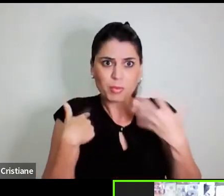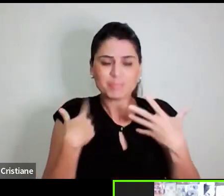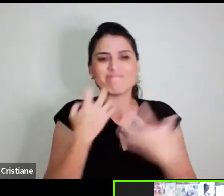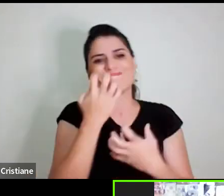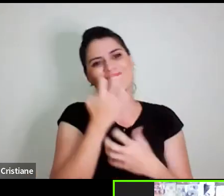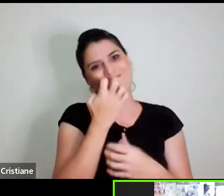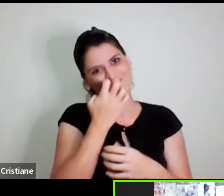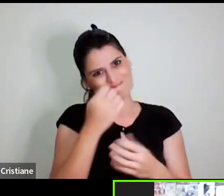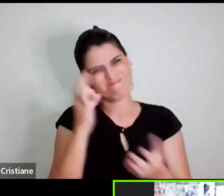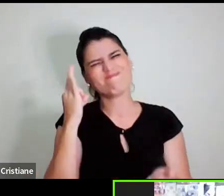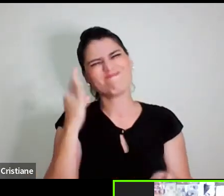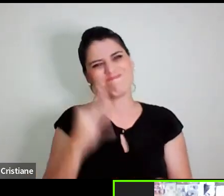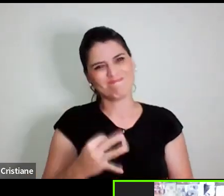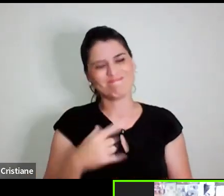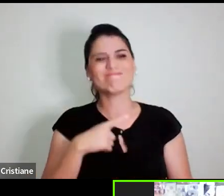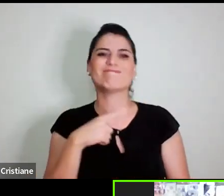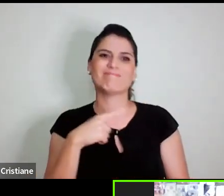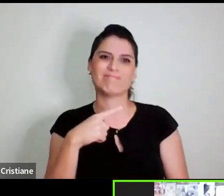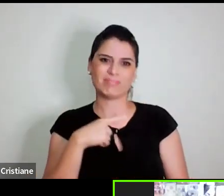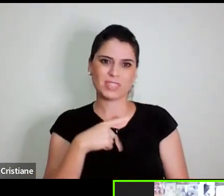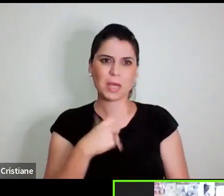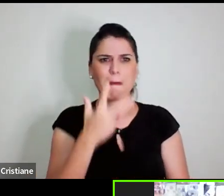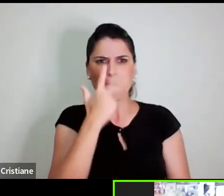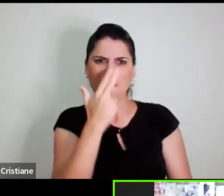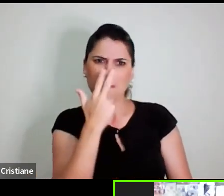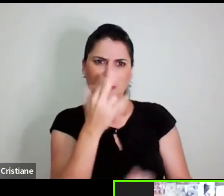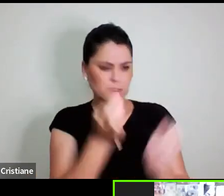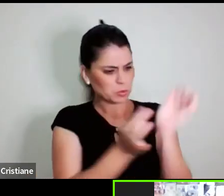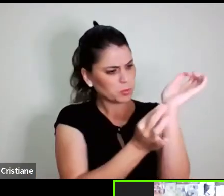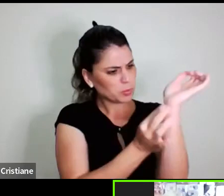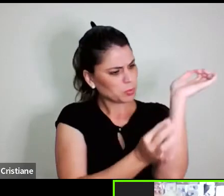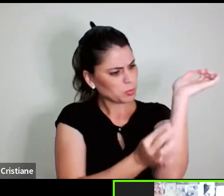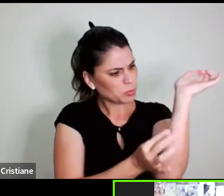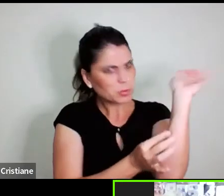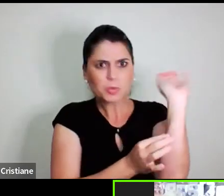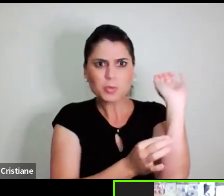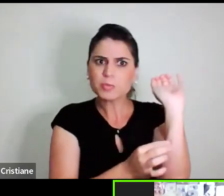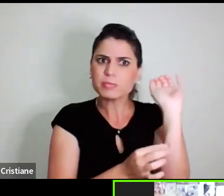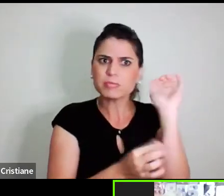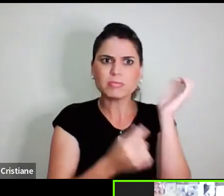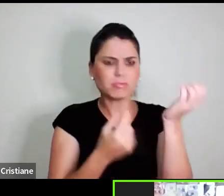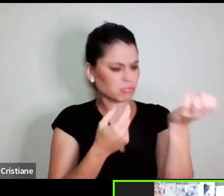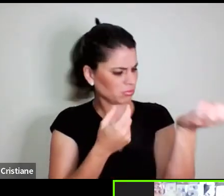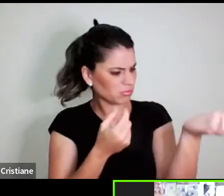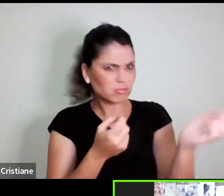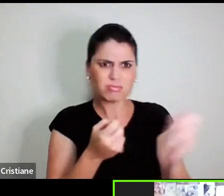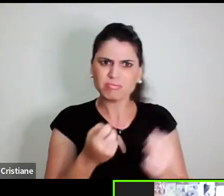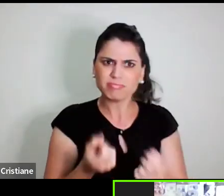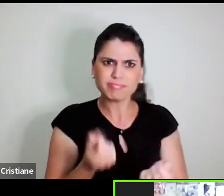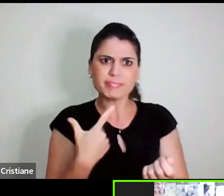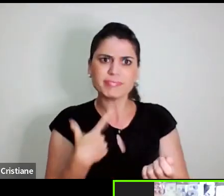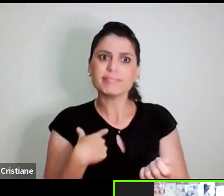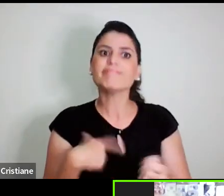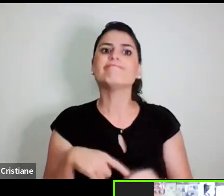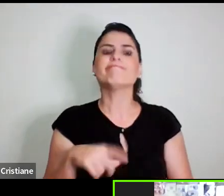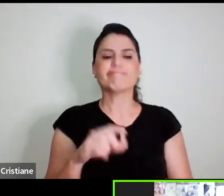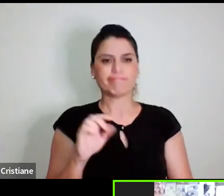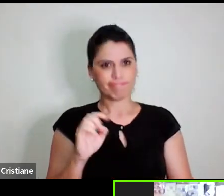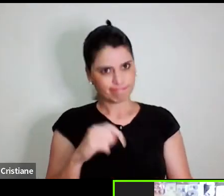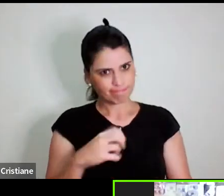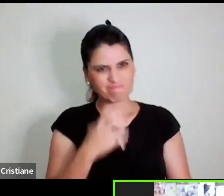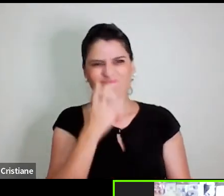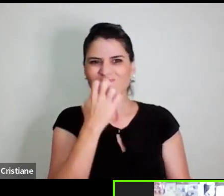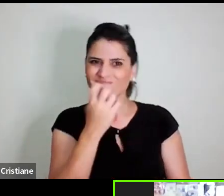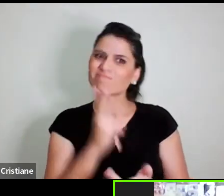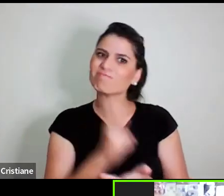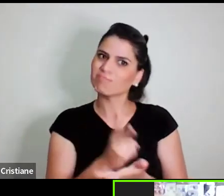nos meus vasos sanguíneos levantando assim. Eu achei até que dali viria a pior reação possível. O doutor disse que só não